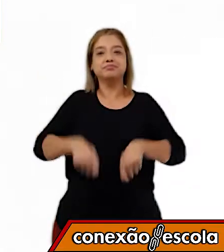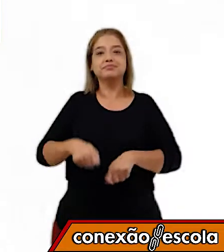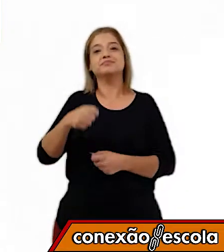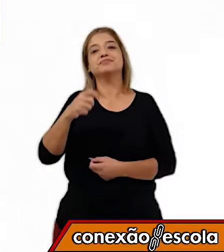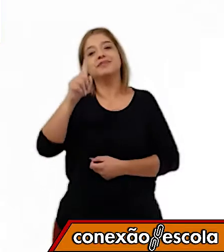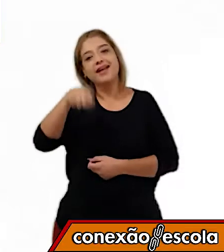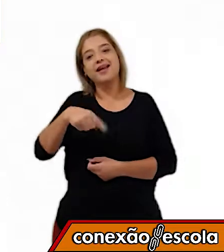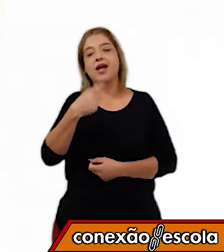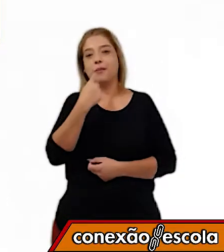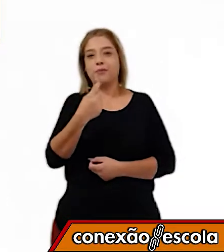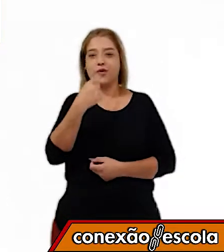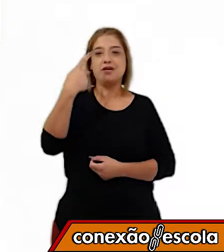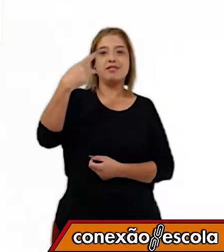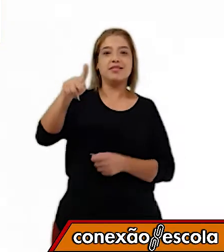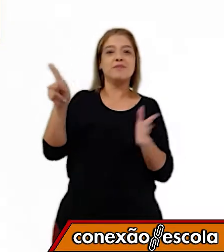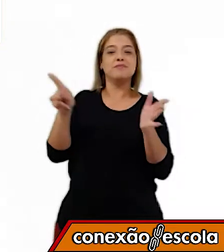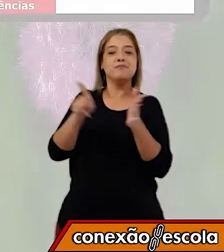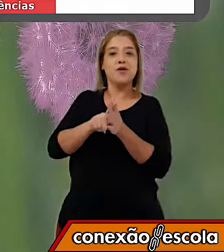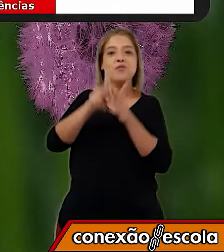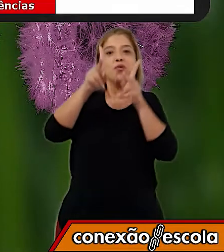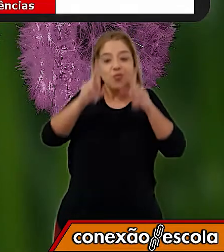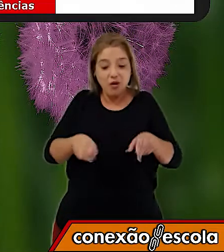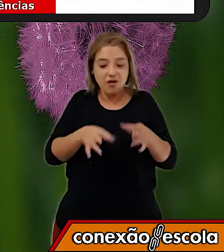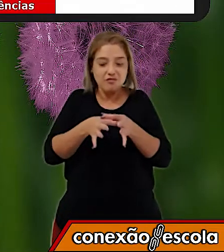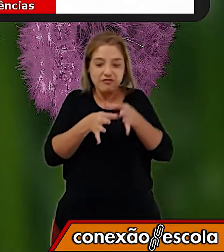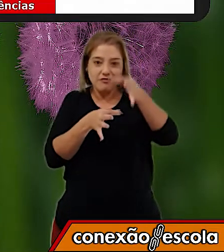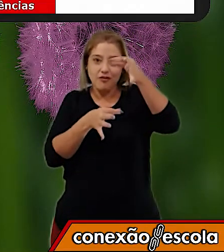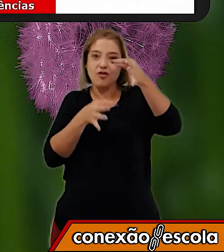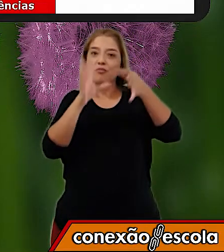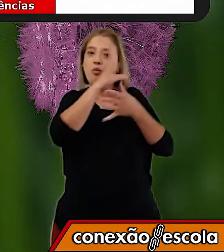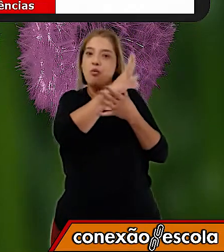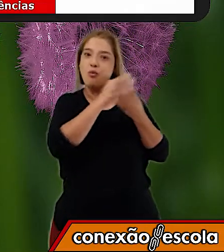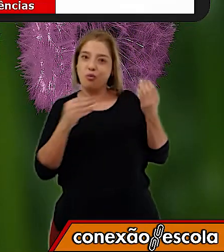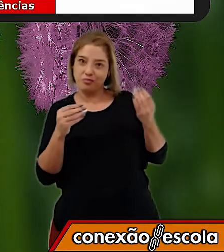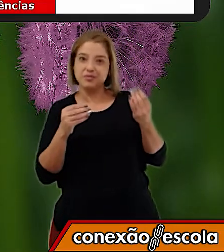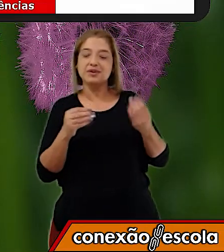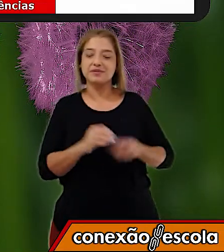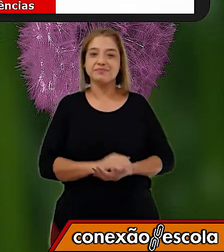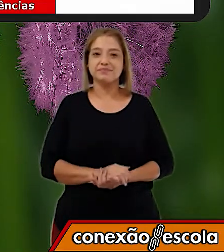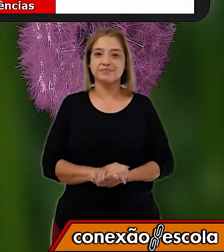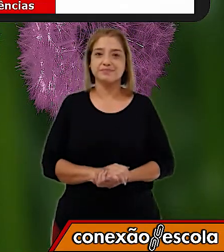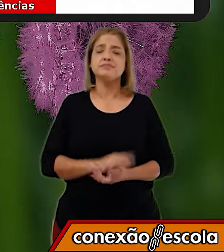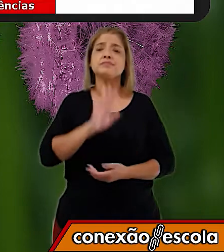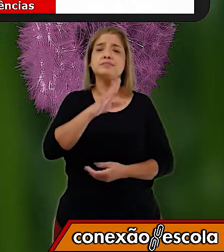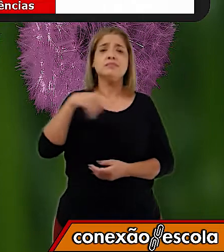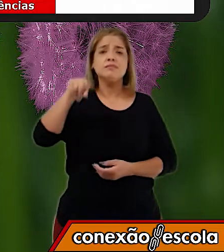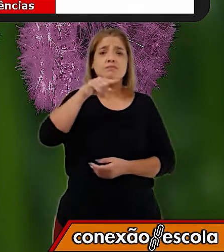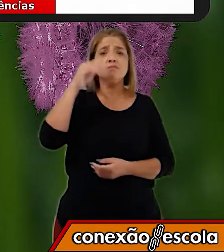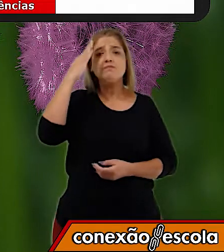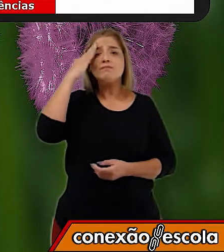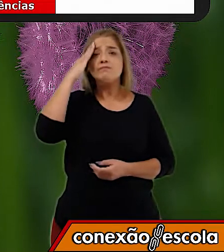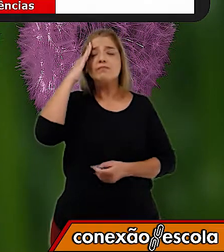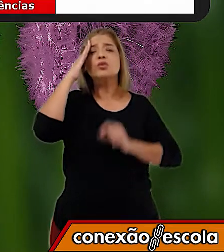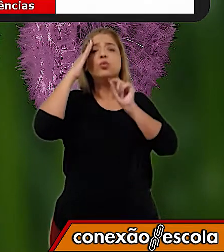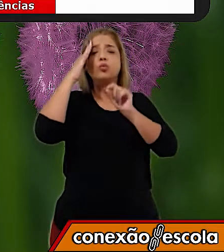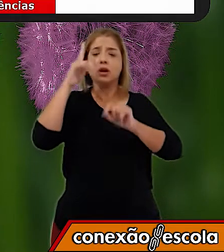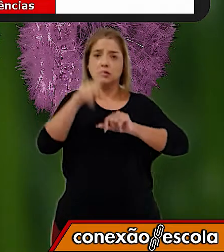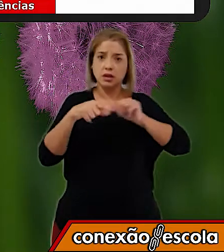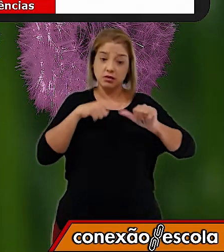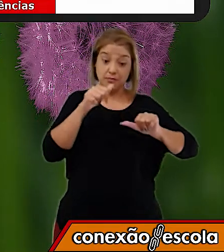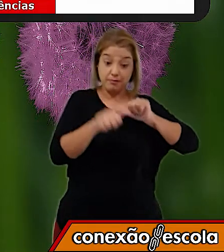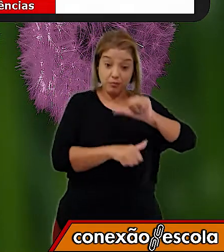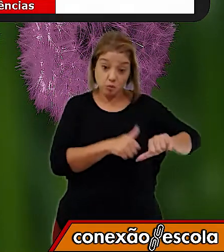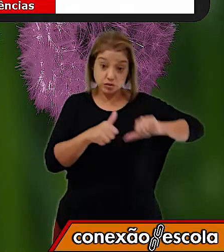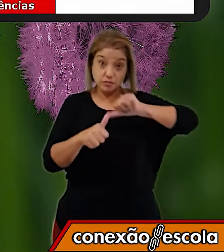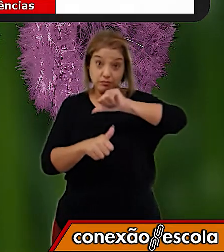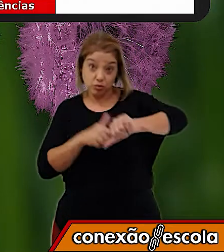uma forma bem definida, no caso o picolé. Mas precisamos entender que algumas dessas mudanças